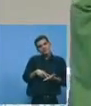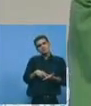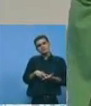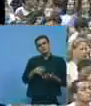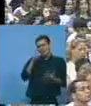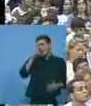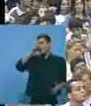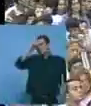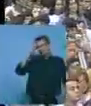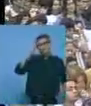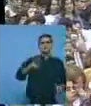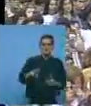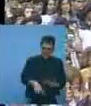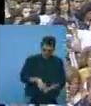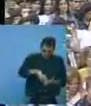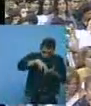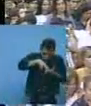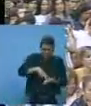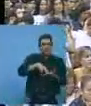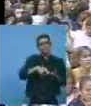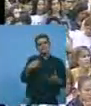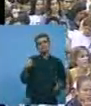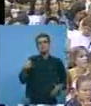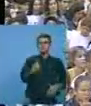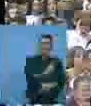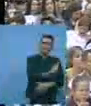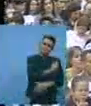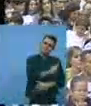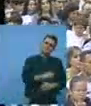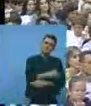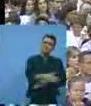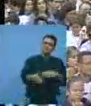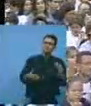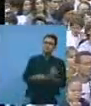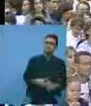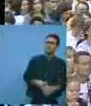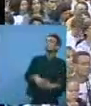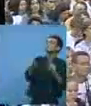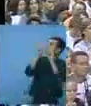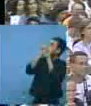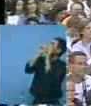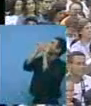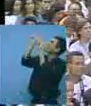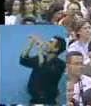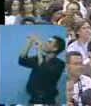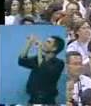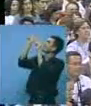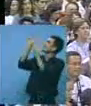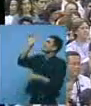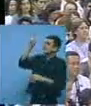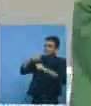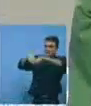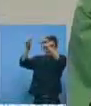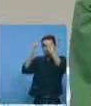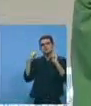os abatidos, todos os olhos esperançosos se dirigem para vós, e a seu tempo vós os